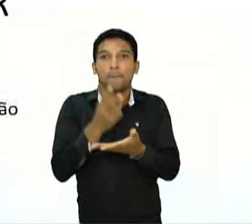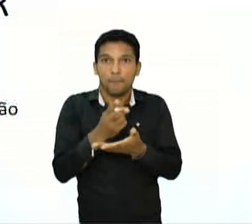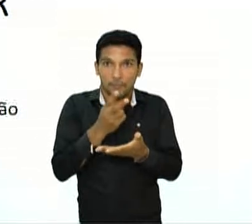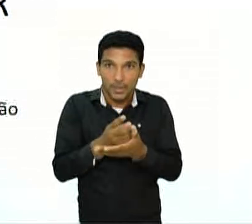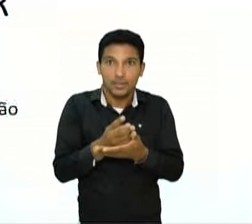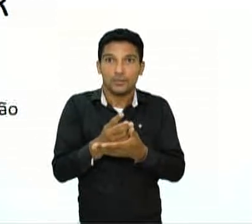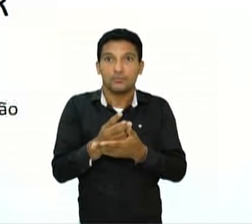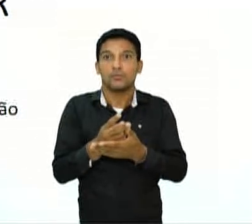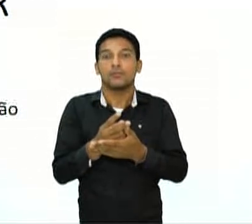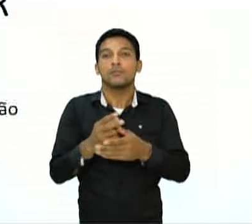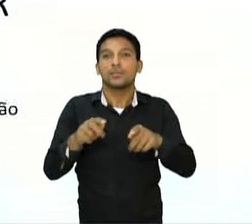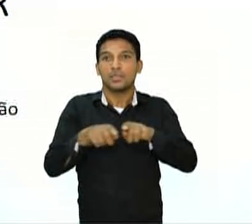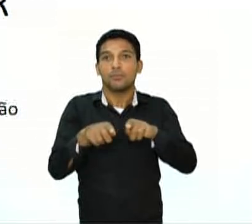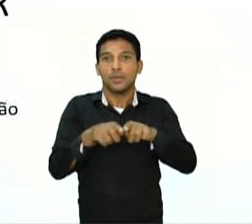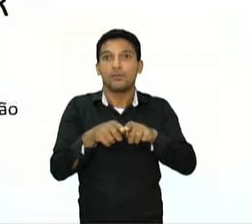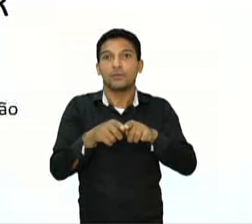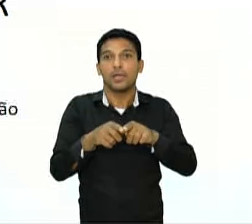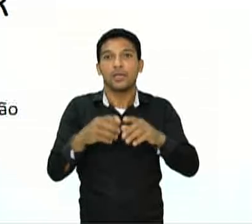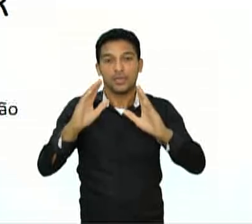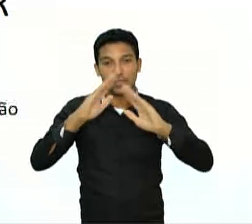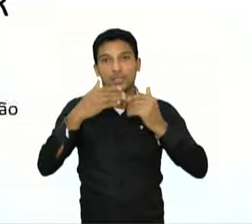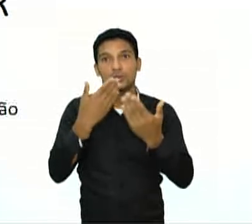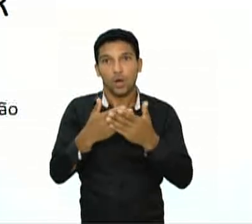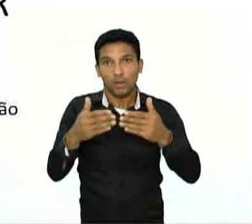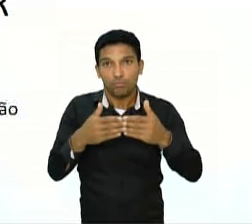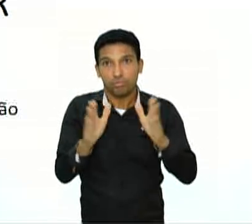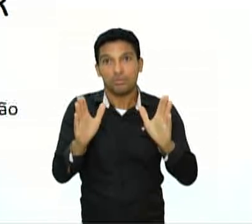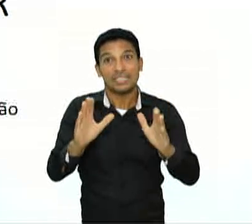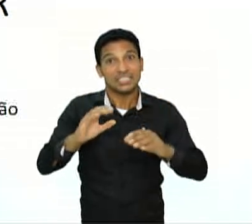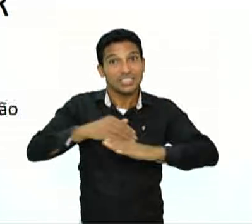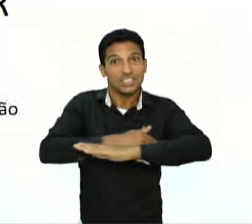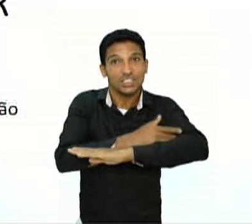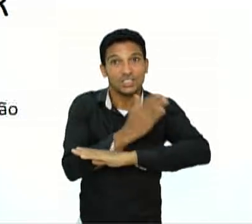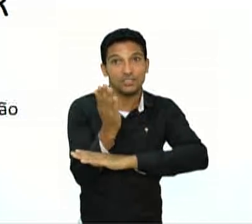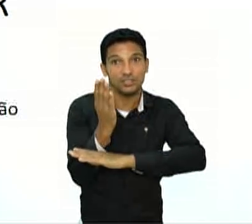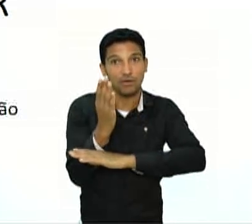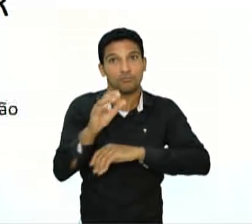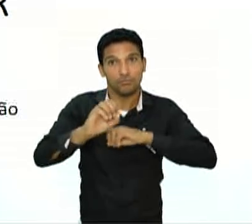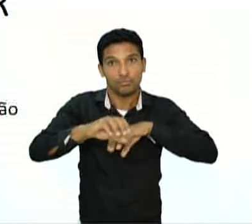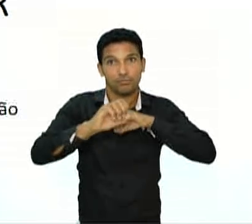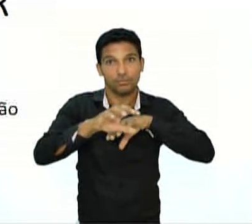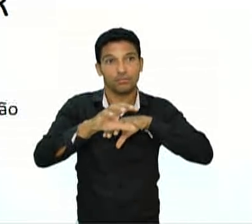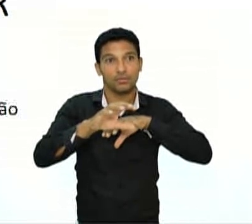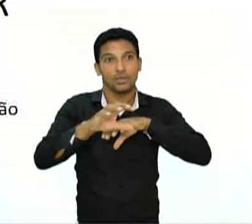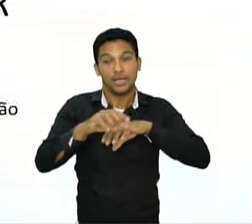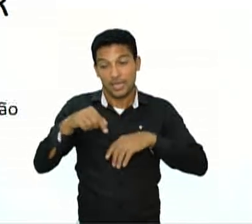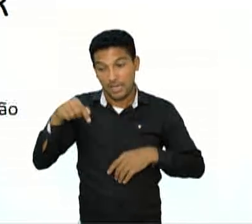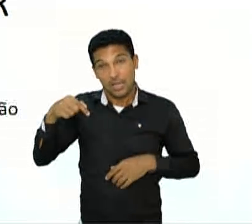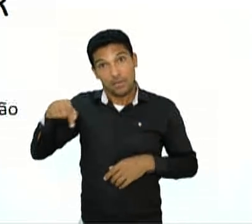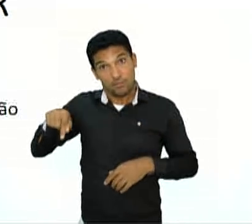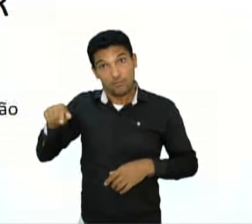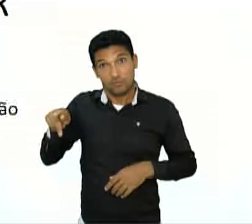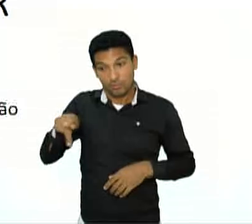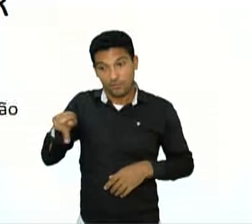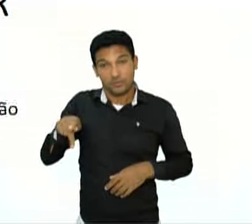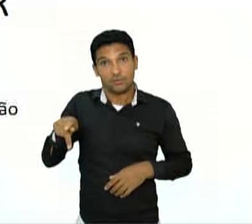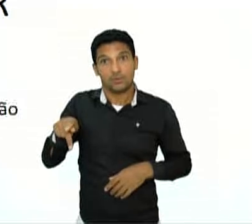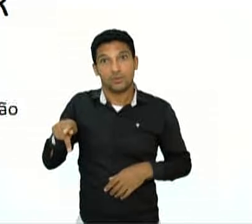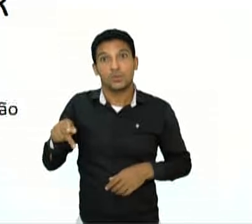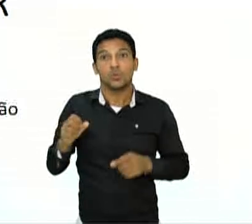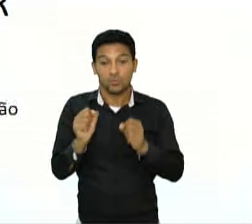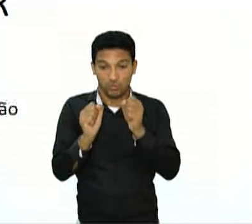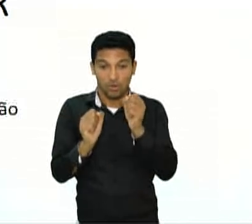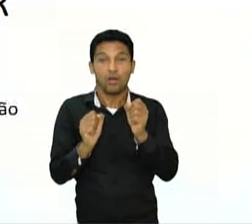governo, não autorizava os cativos serem ensinados em turmas regulares, o professor Cleto ele vai ter esse